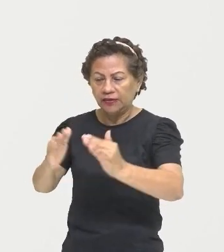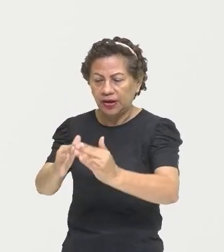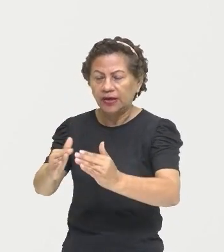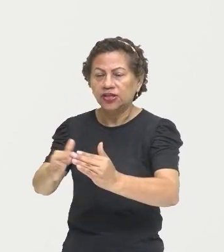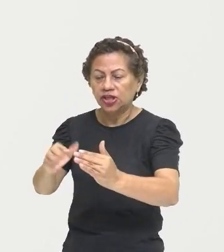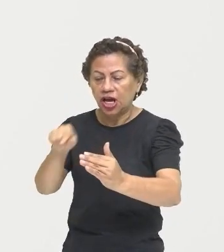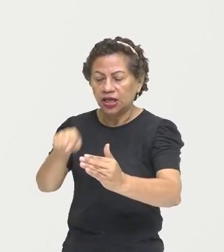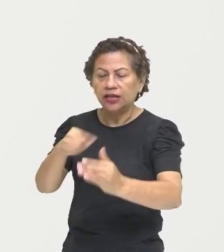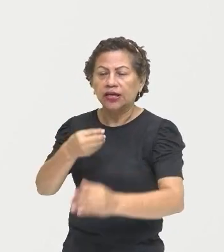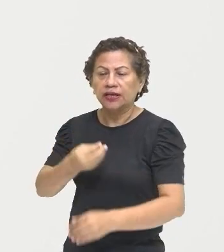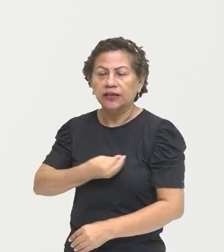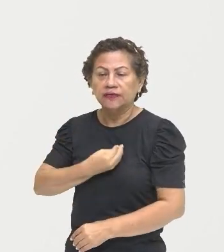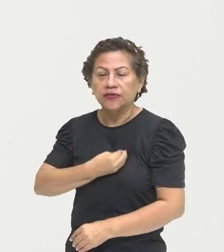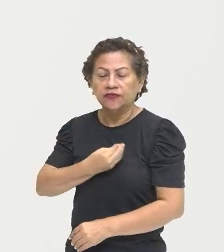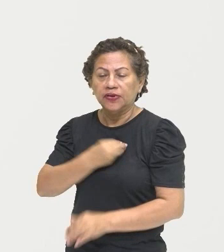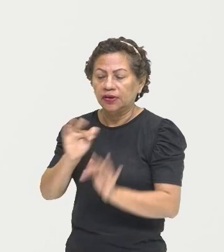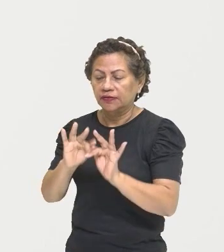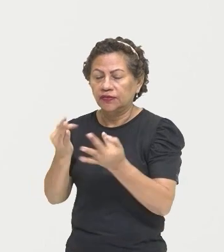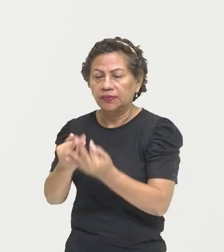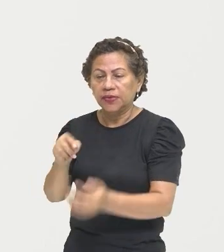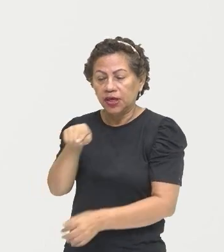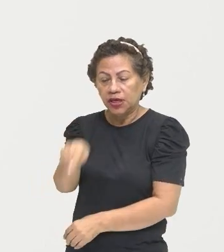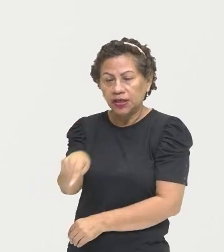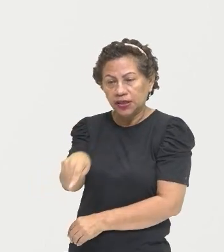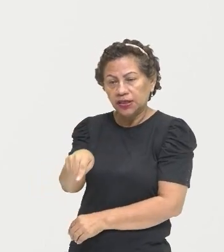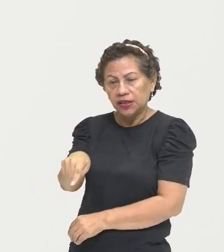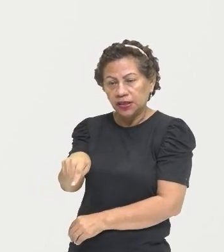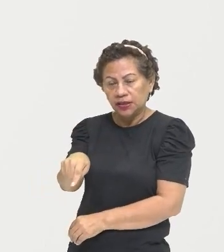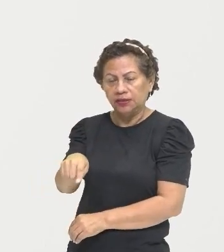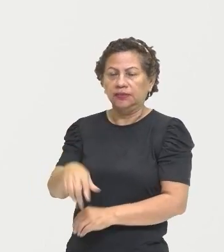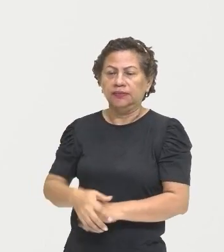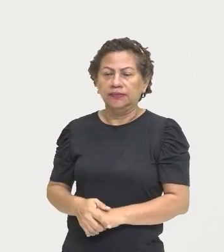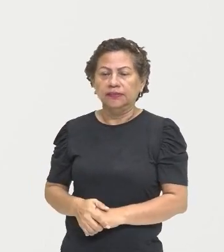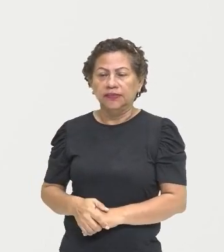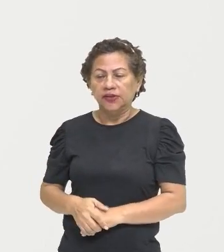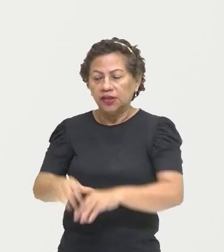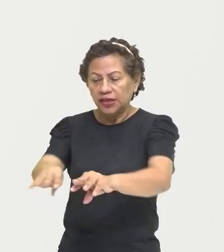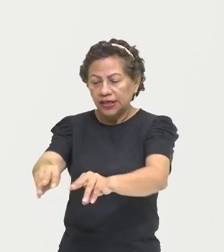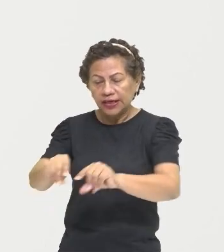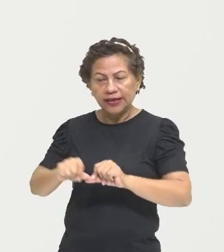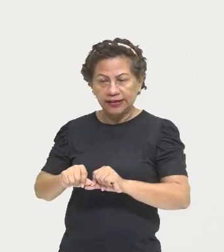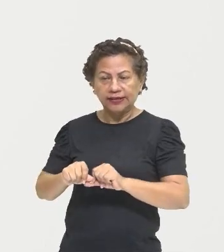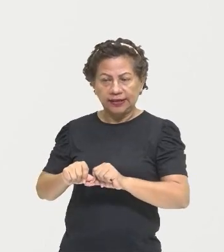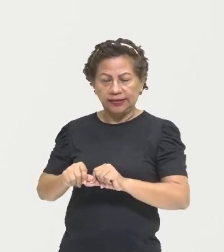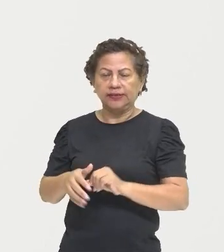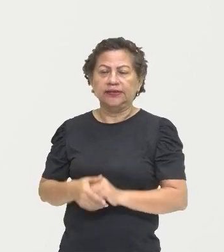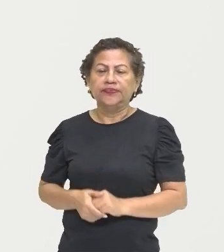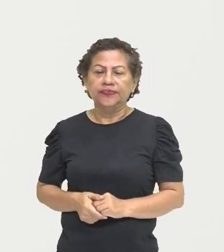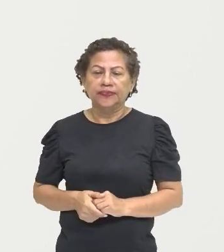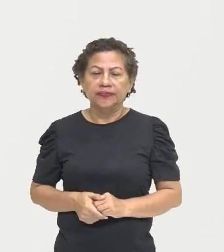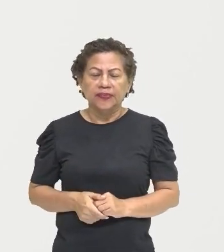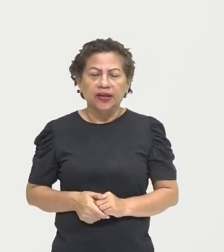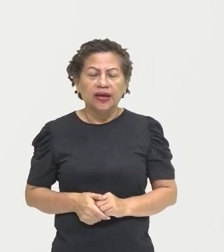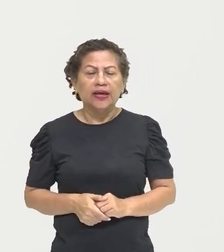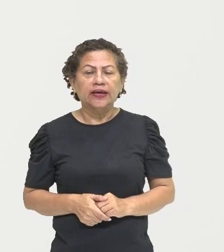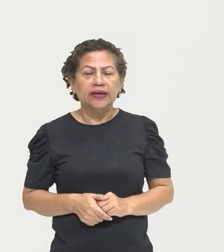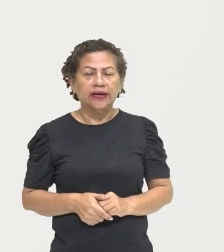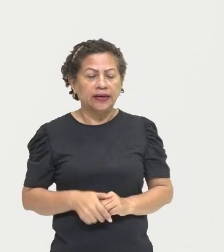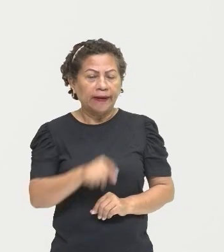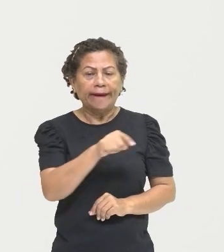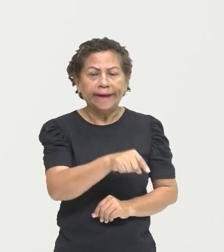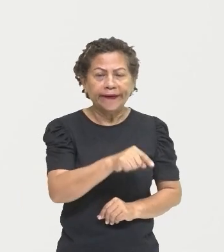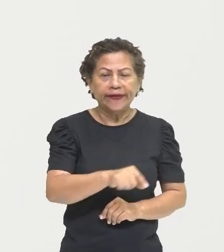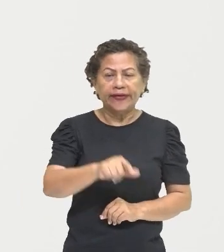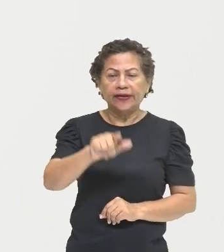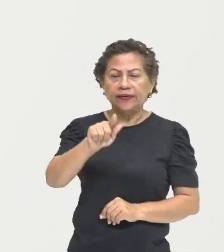está vivendo ali e tem a posse daquela terra. E aí chega o grileiro, que é um ator externo,